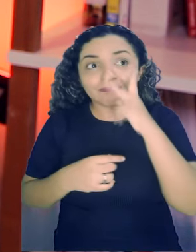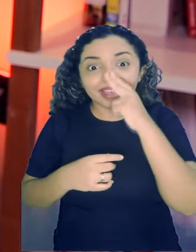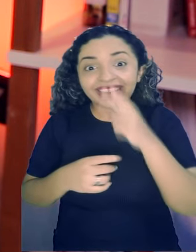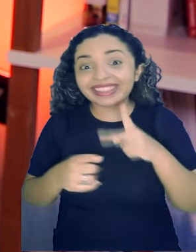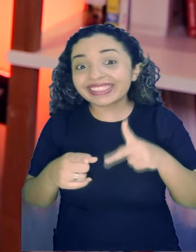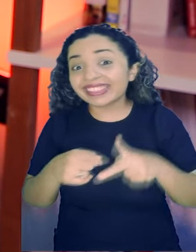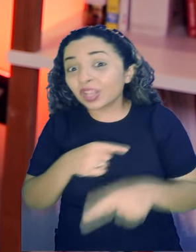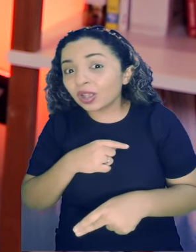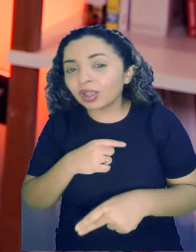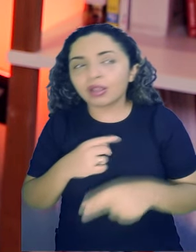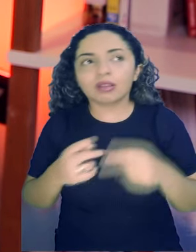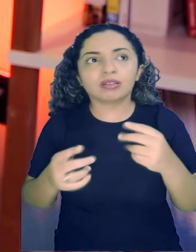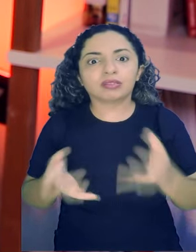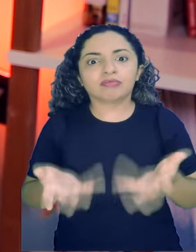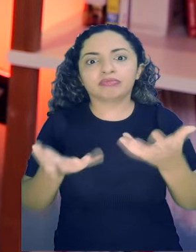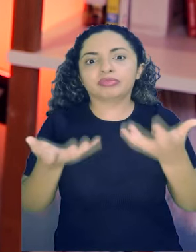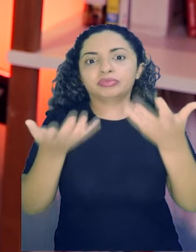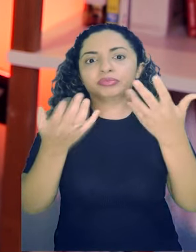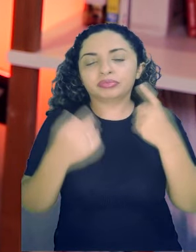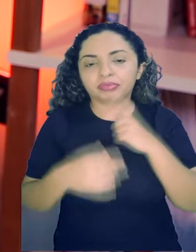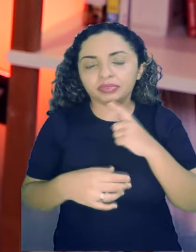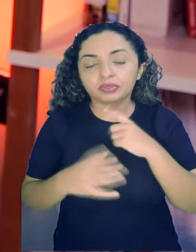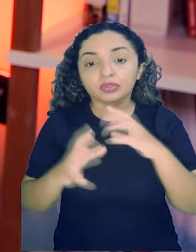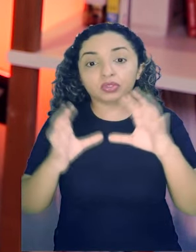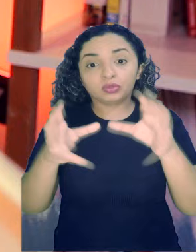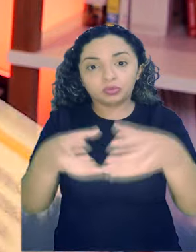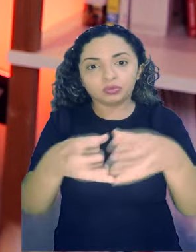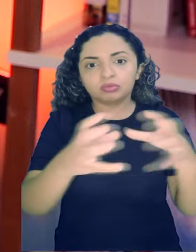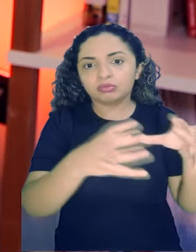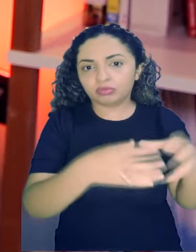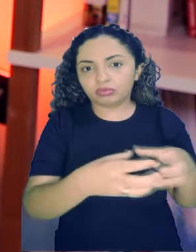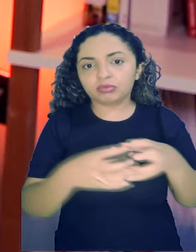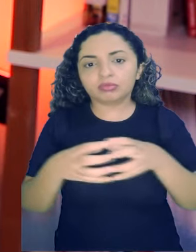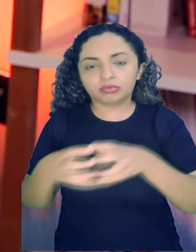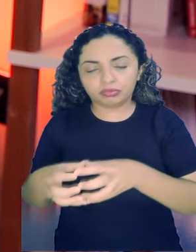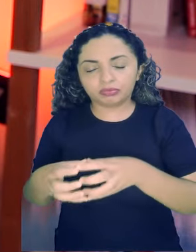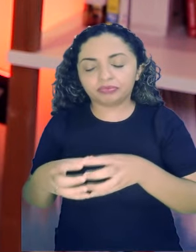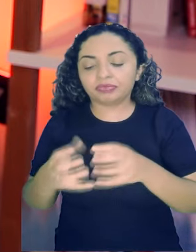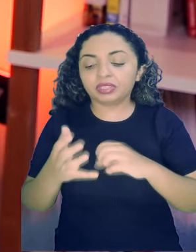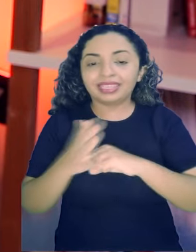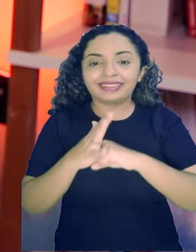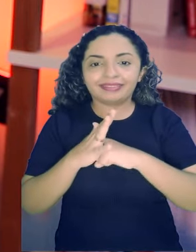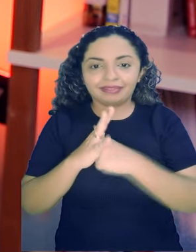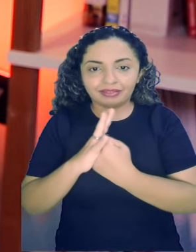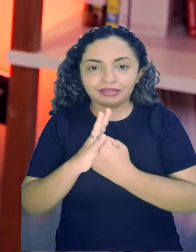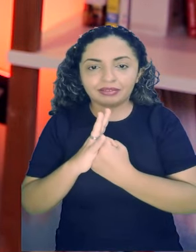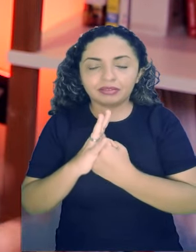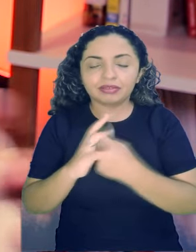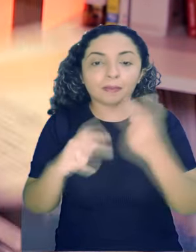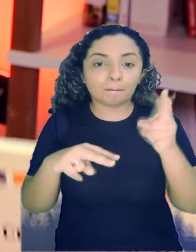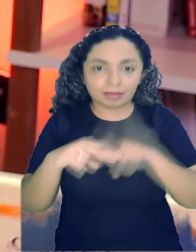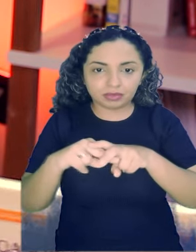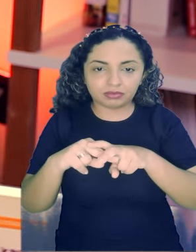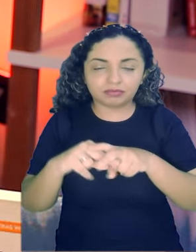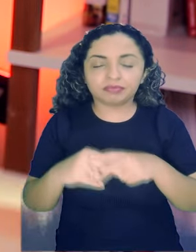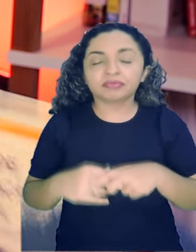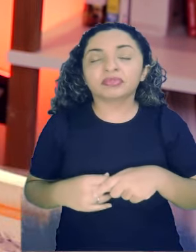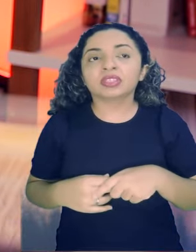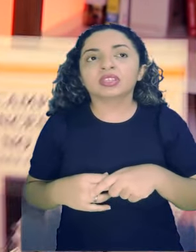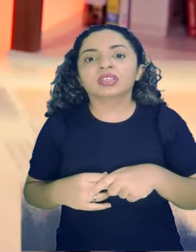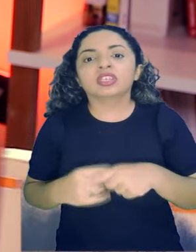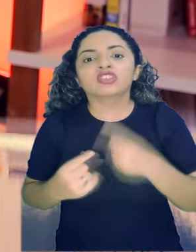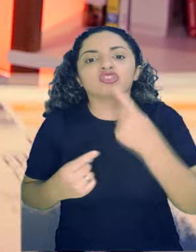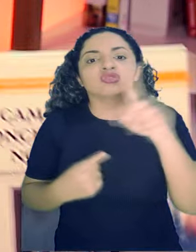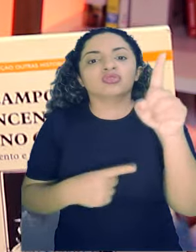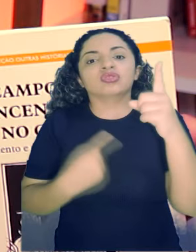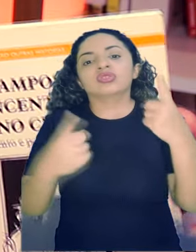atrapalhassem isso. Então foram criados campos de concentração no interior e também aqui em Fortaleza, de forma isolada,